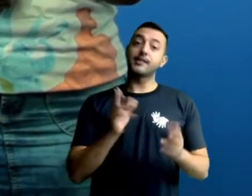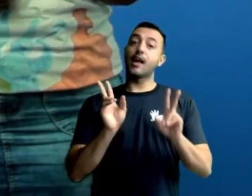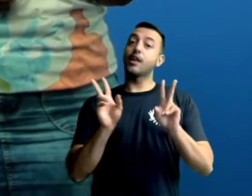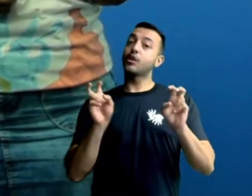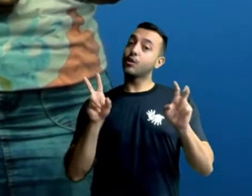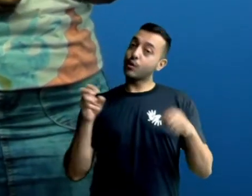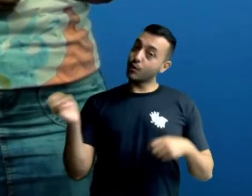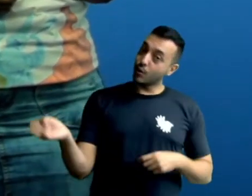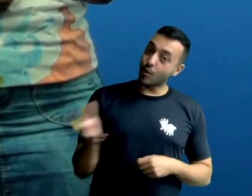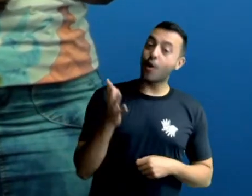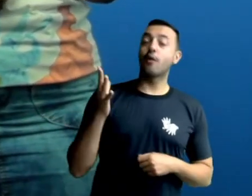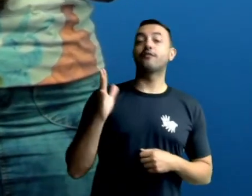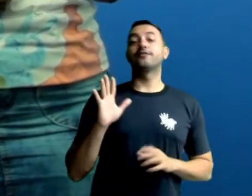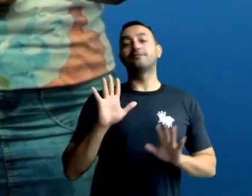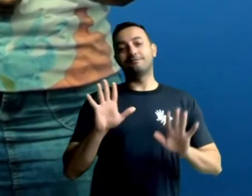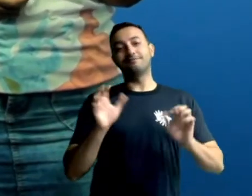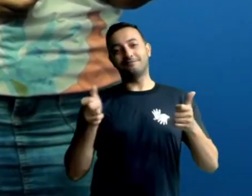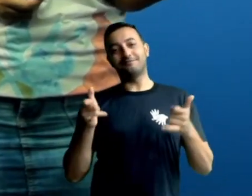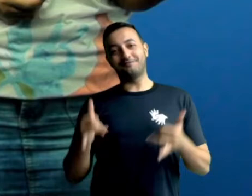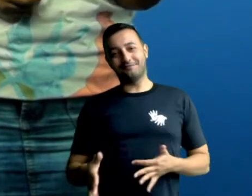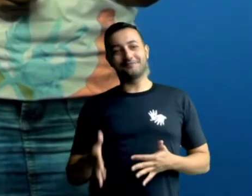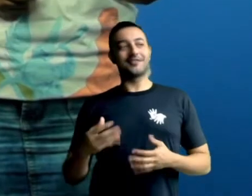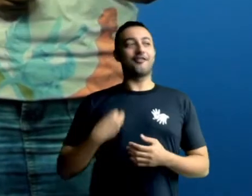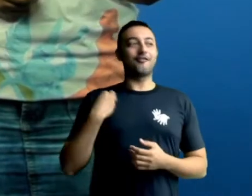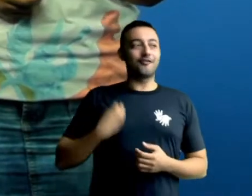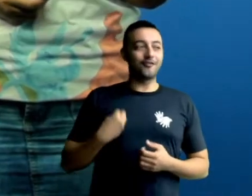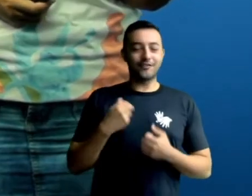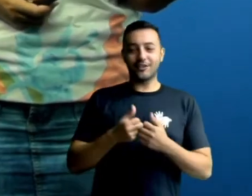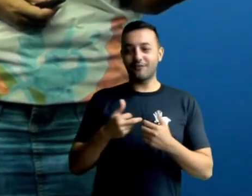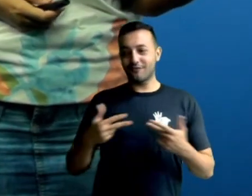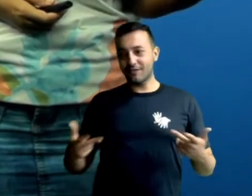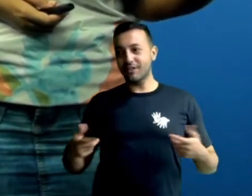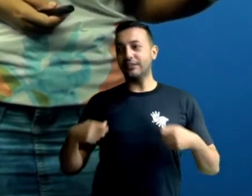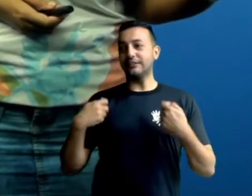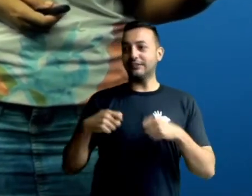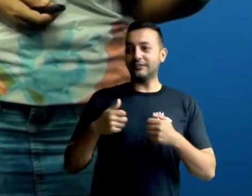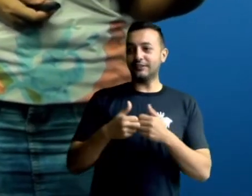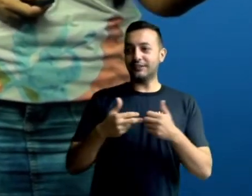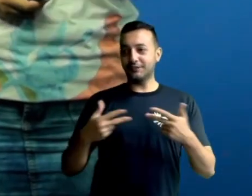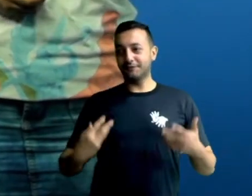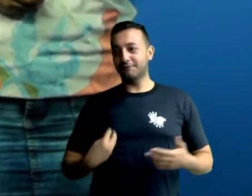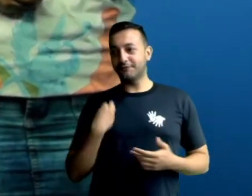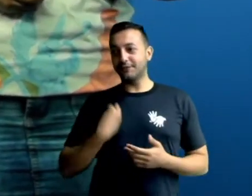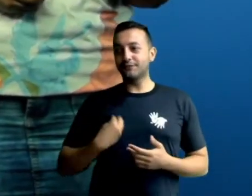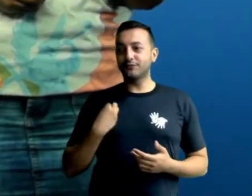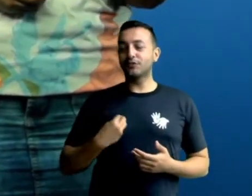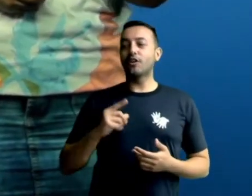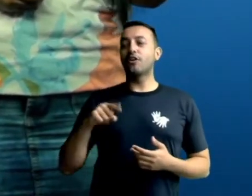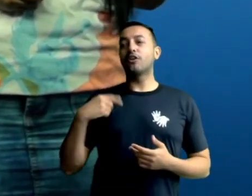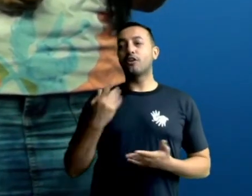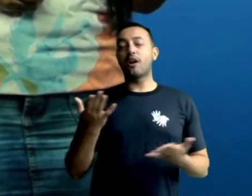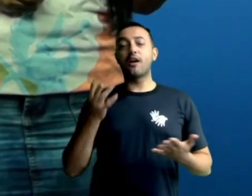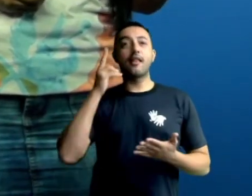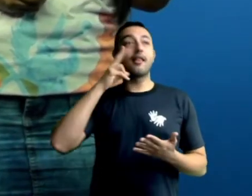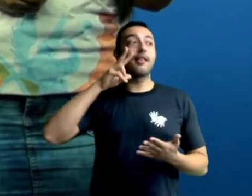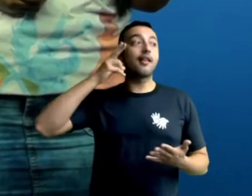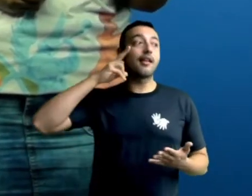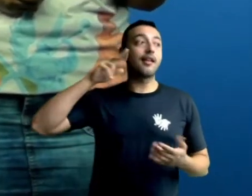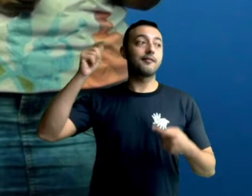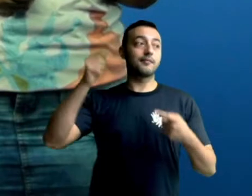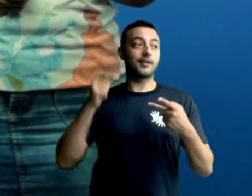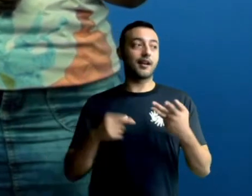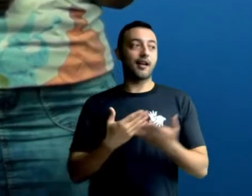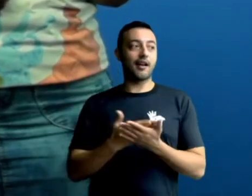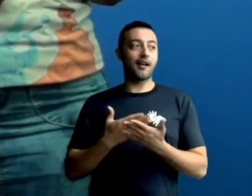assunto novo, tá? Que é sobre os seres vivos e as necessidades dos seres vivos, nós vamos fazer uma revisão da